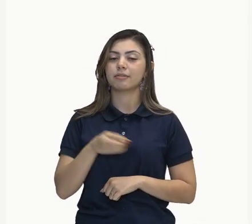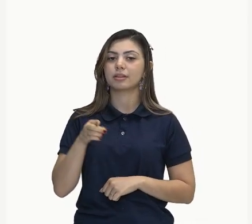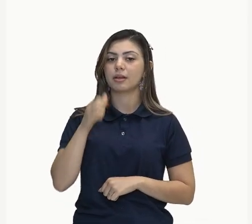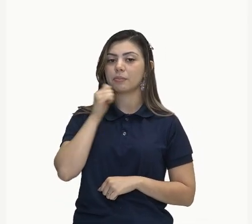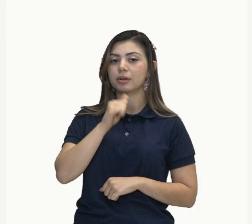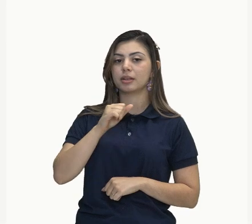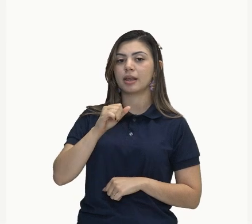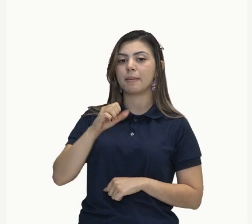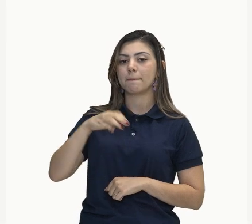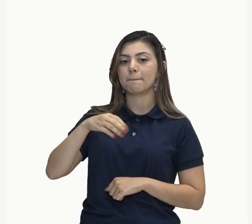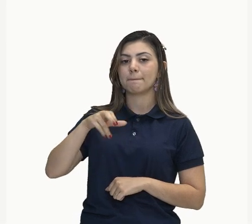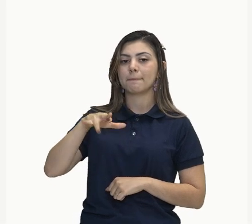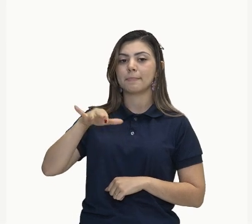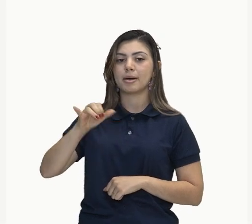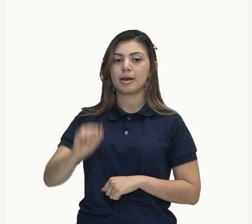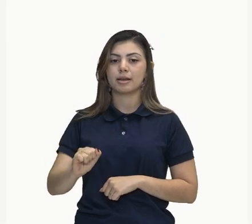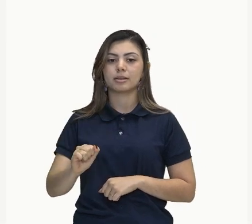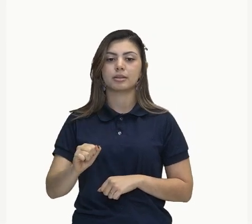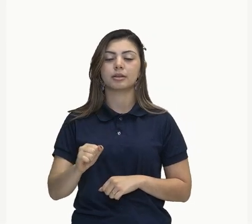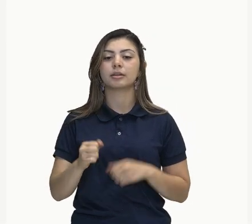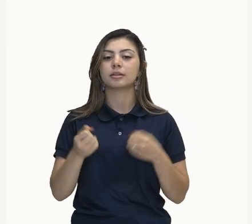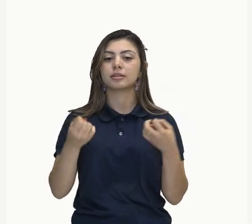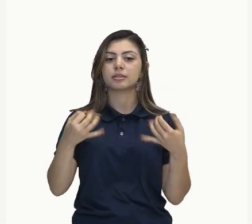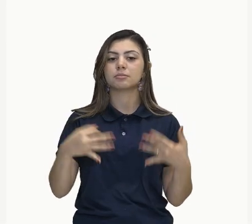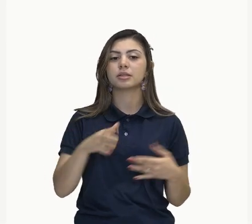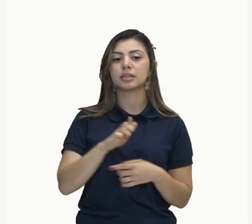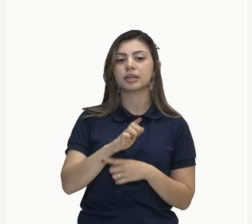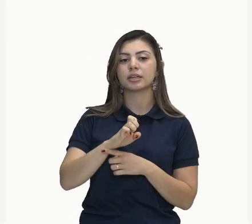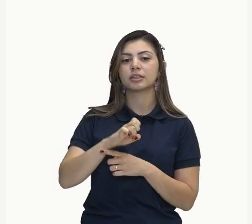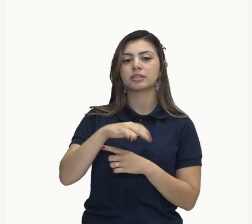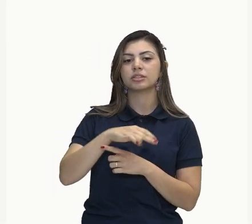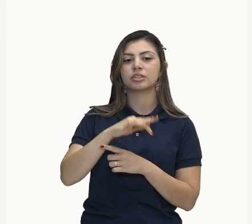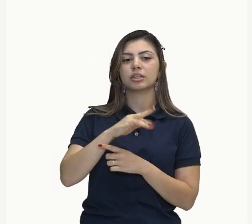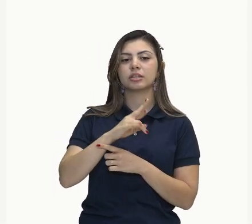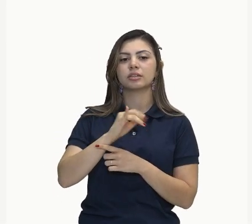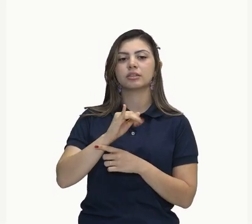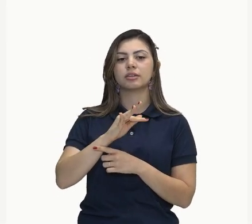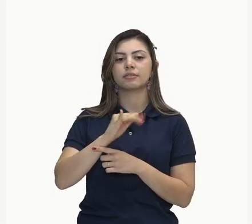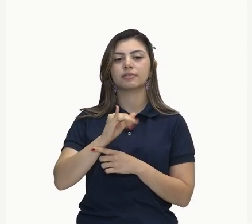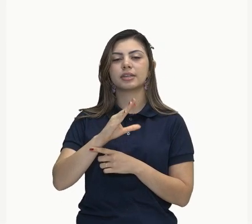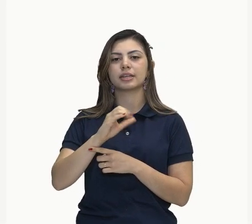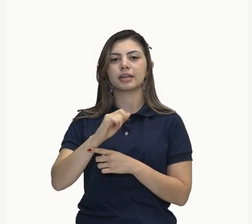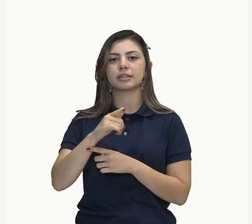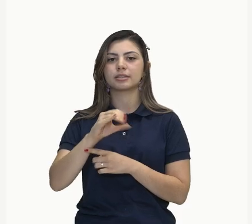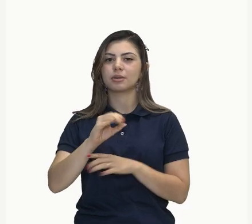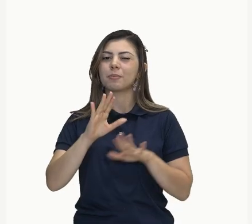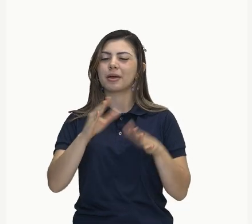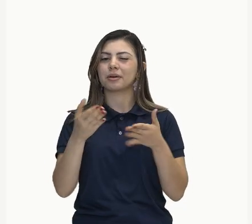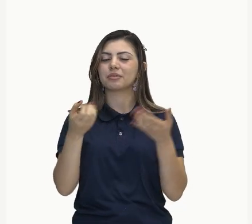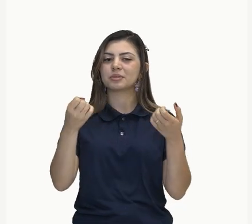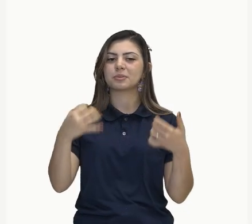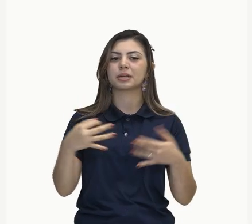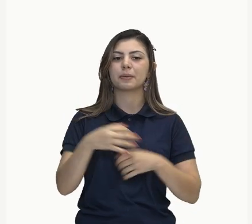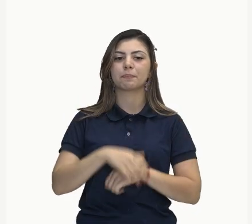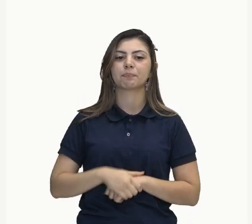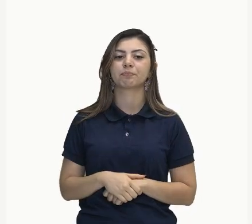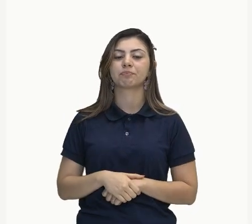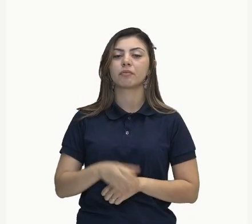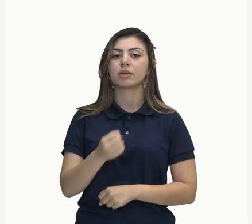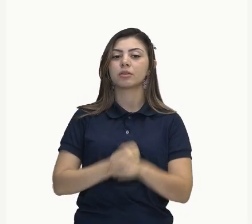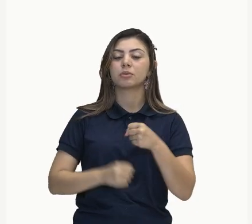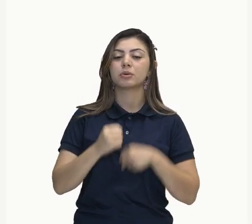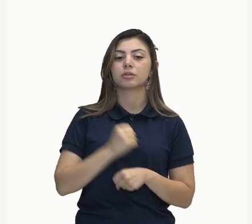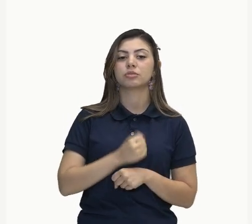um retrato da gentrificação. Olha essa palavra, gentrificação, que é o que a gente vai entender. Olha só, no ano